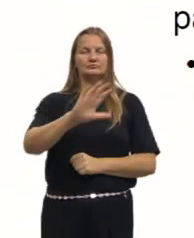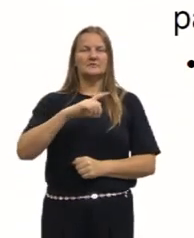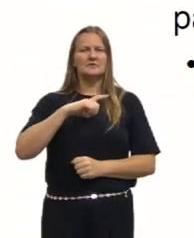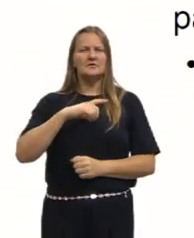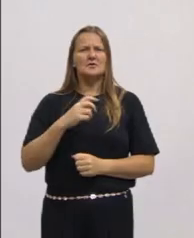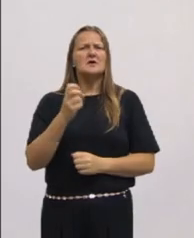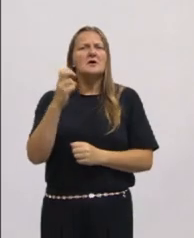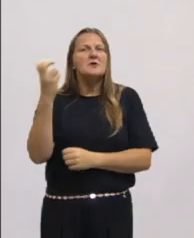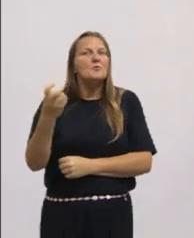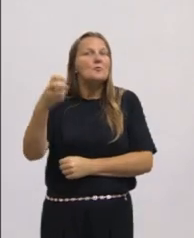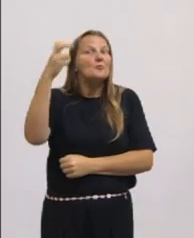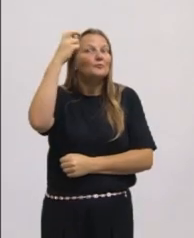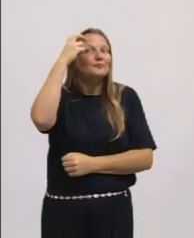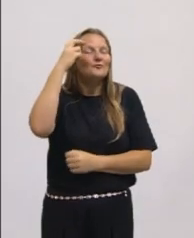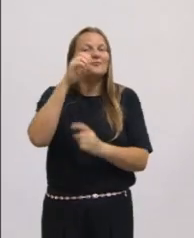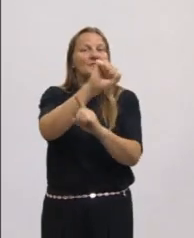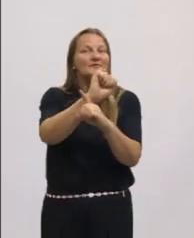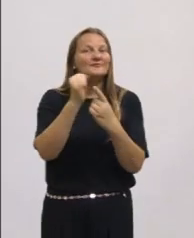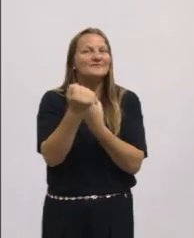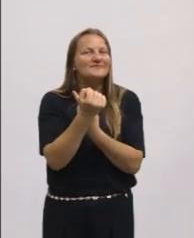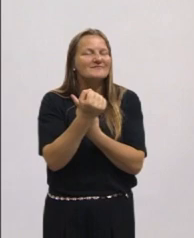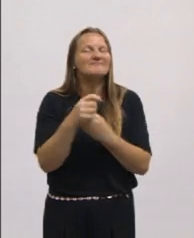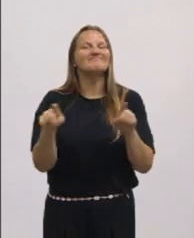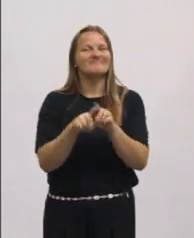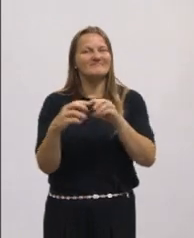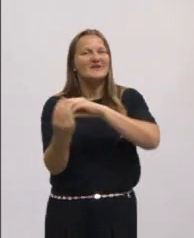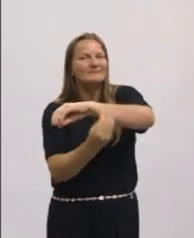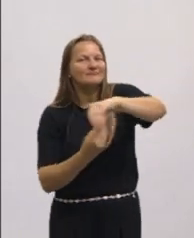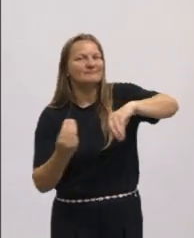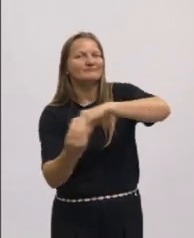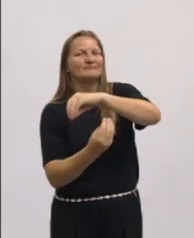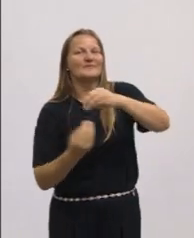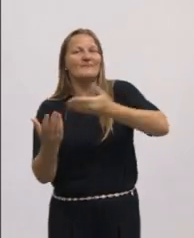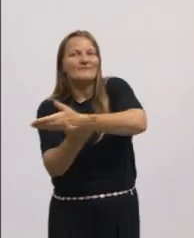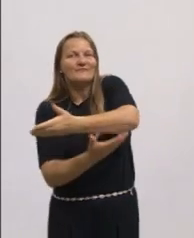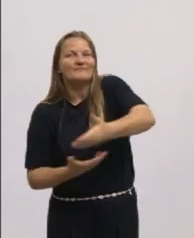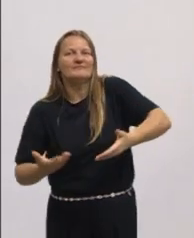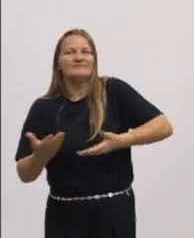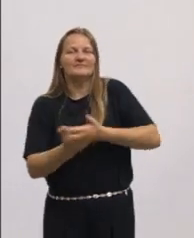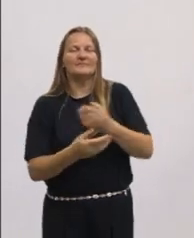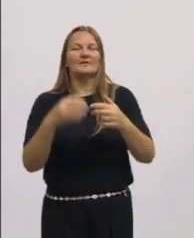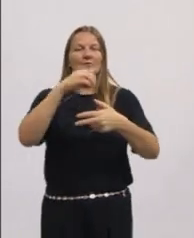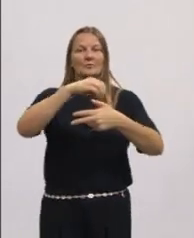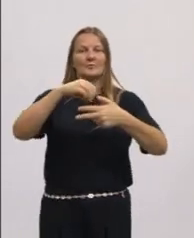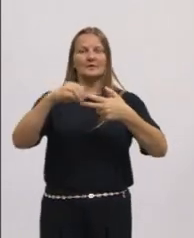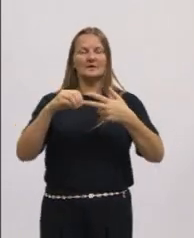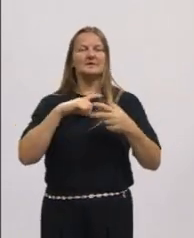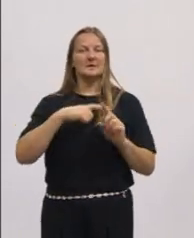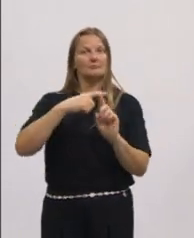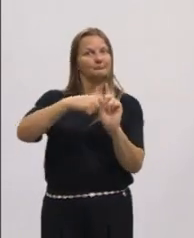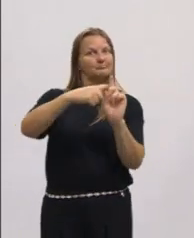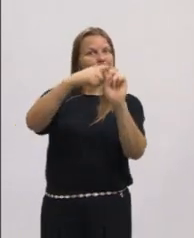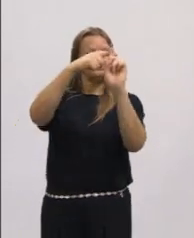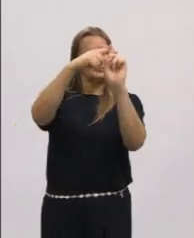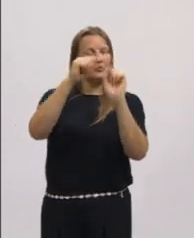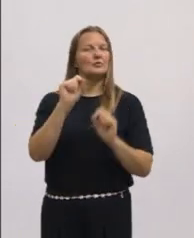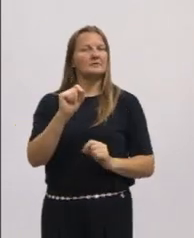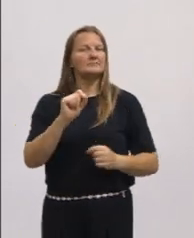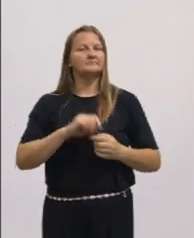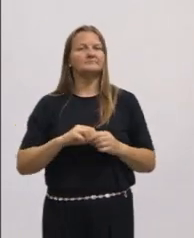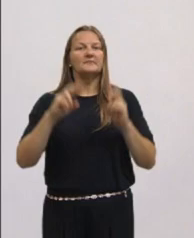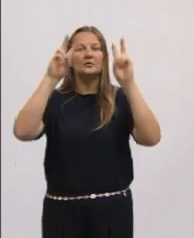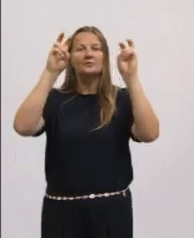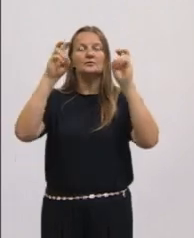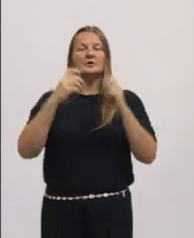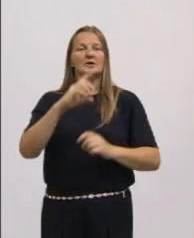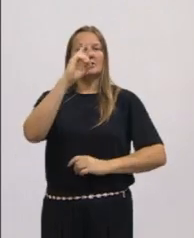cultural muita questão social e aqui a gente vai ter que dizer também que o Enem tem um lado muito positivo que ele aborda a